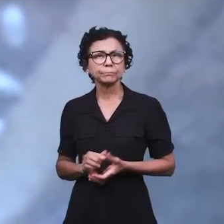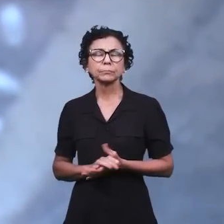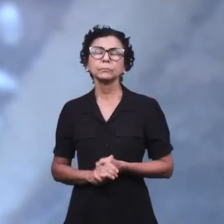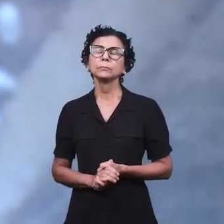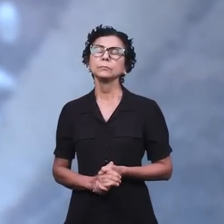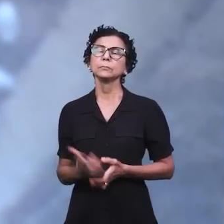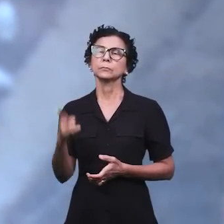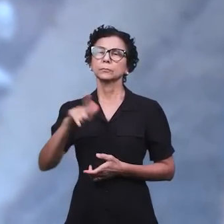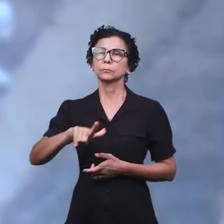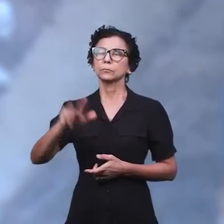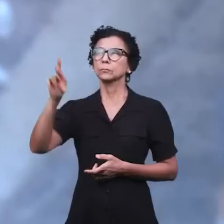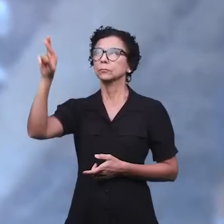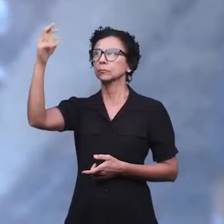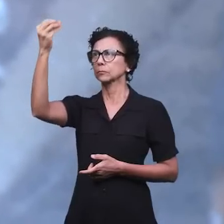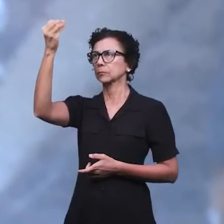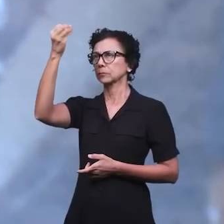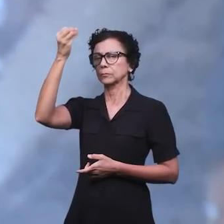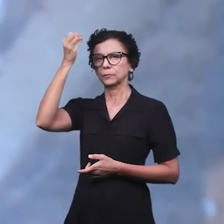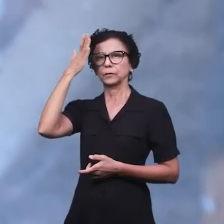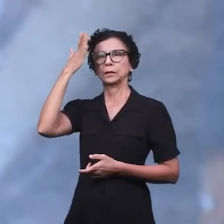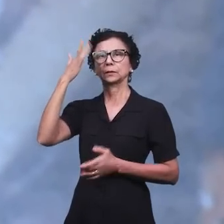Aí o senhor deu uma outra revelação.